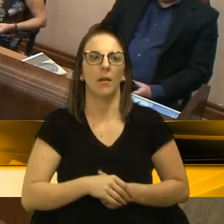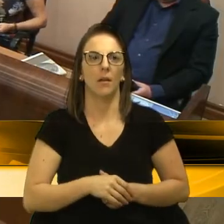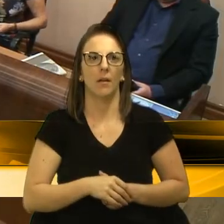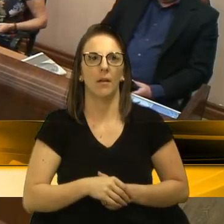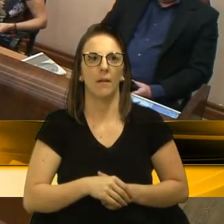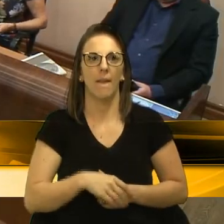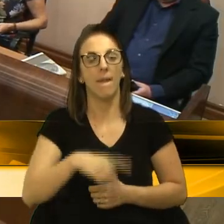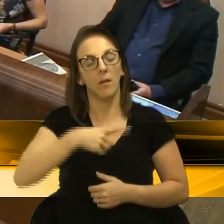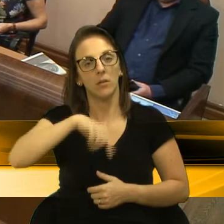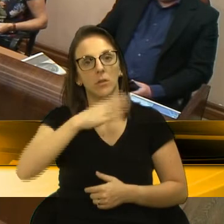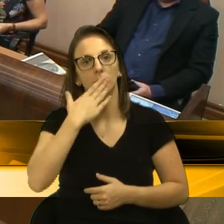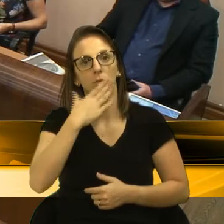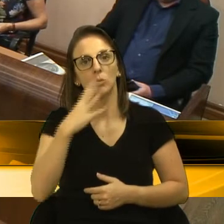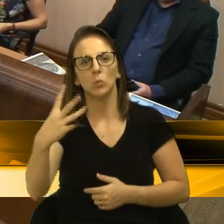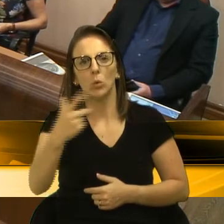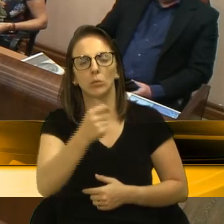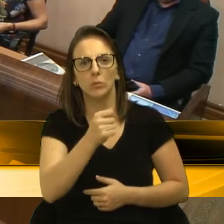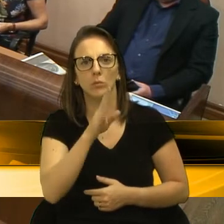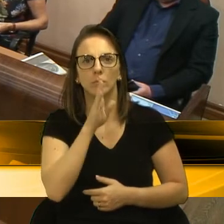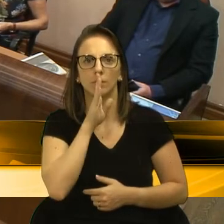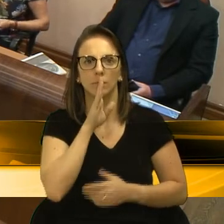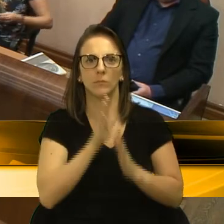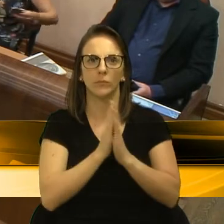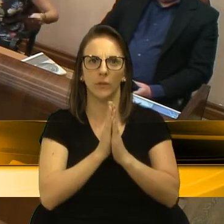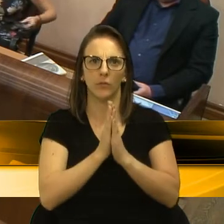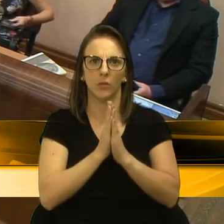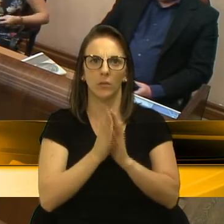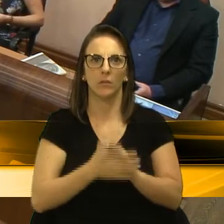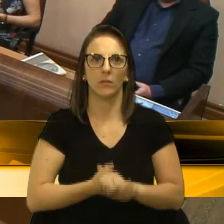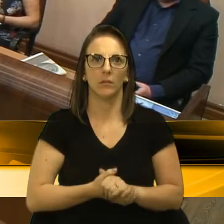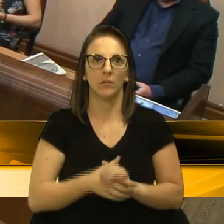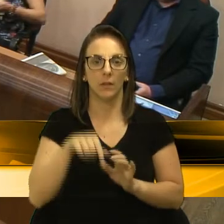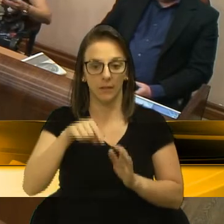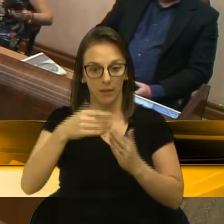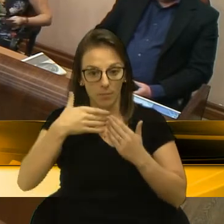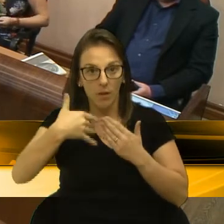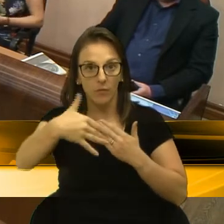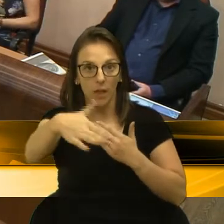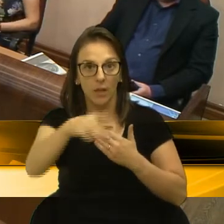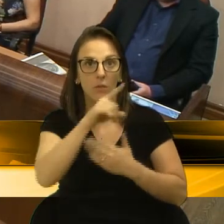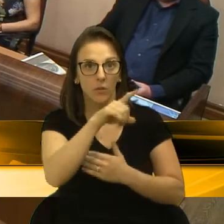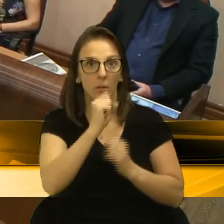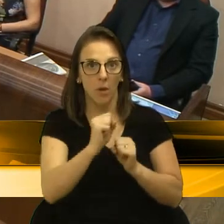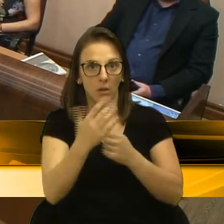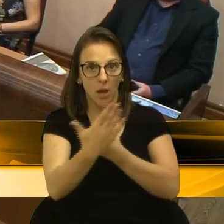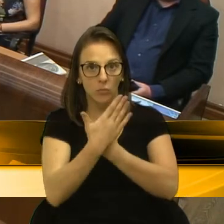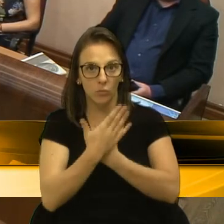Bem. Daqui para frente podemos contar com a sua força. Muito obrigado.